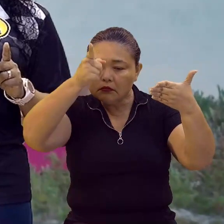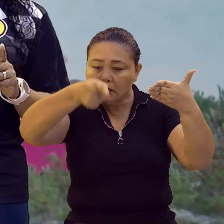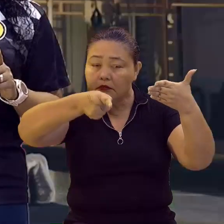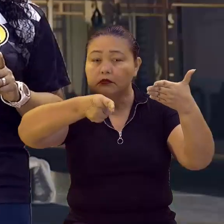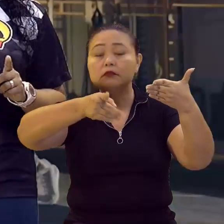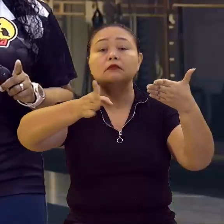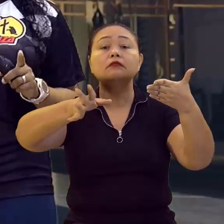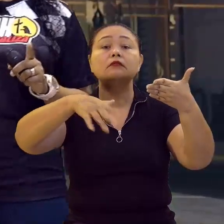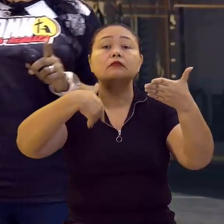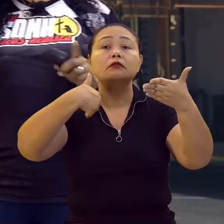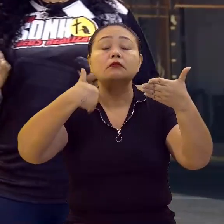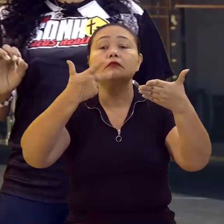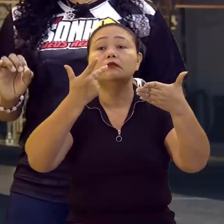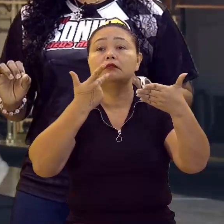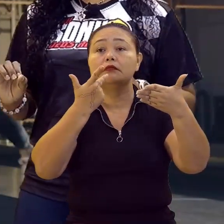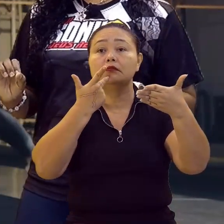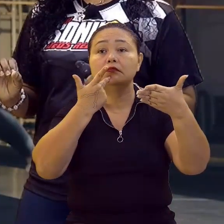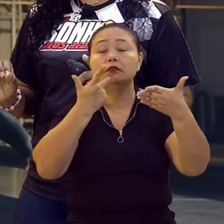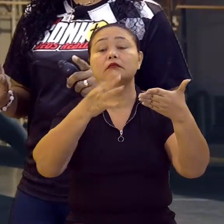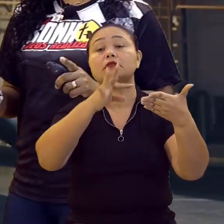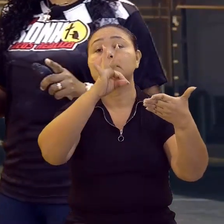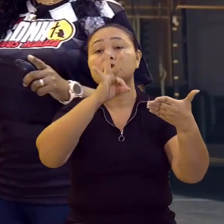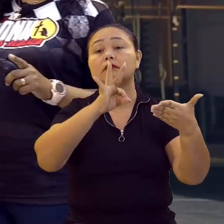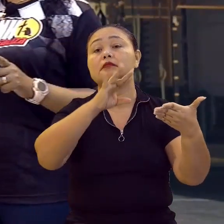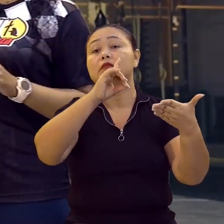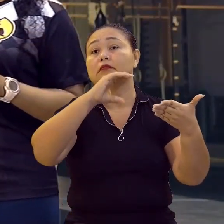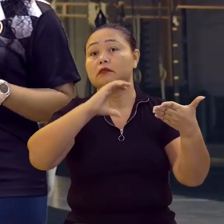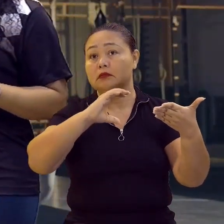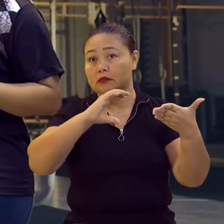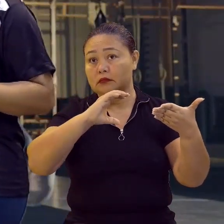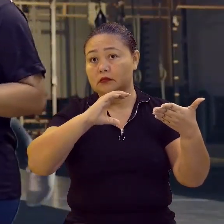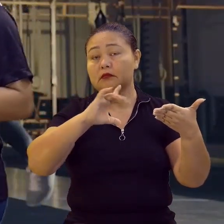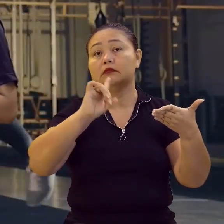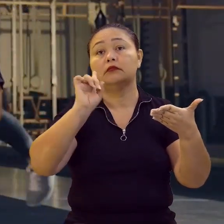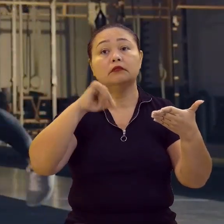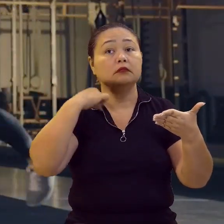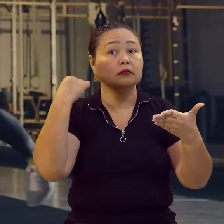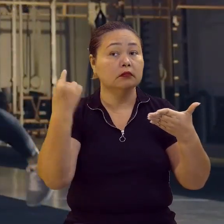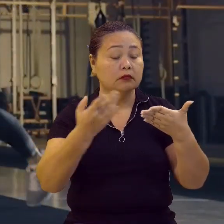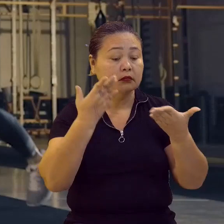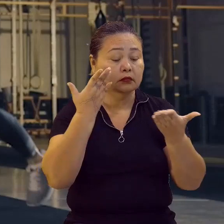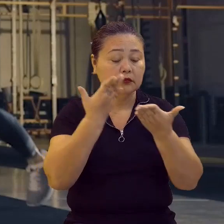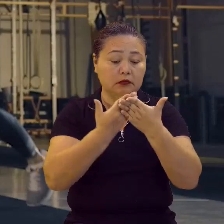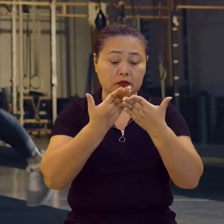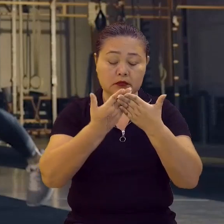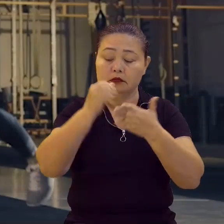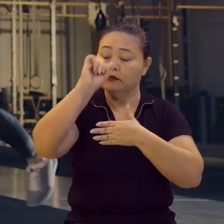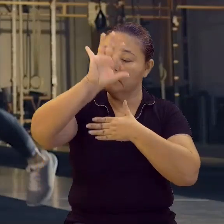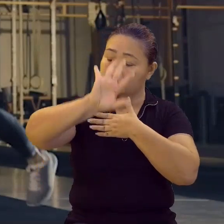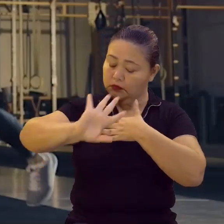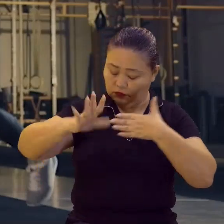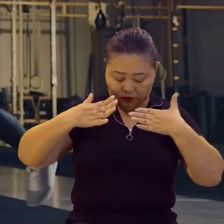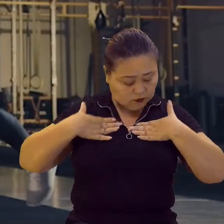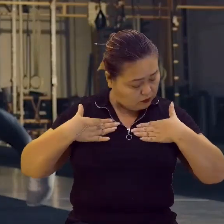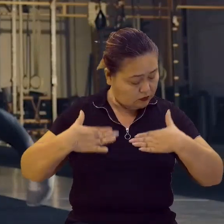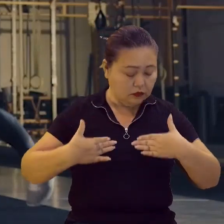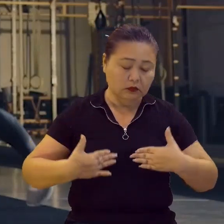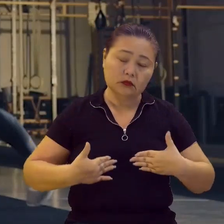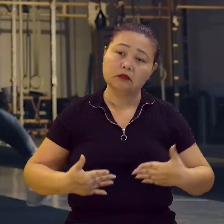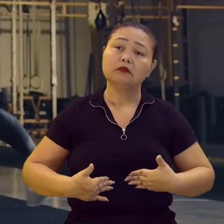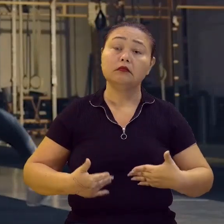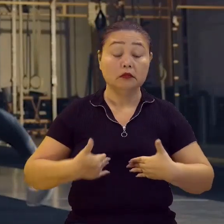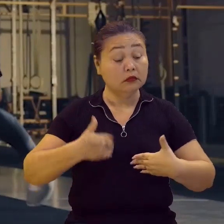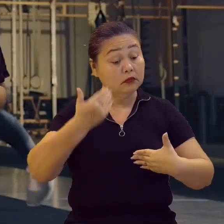foi falar sobre os transtornos dismórficos, né? Então, nossa aula nós falamos aí sobre a imagem corporal, né? Aquilo que